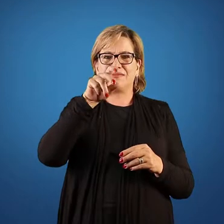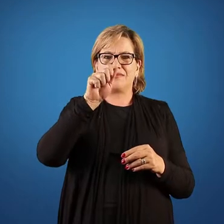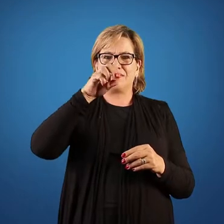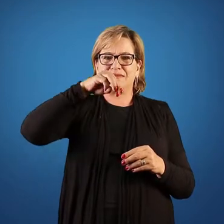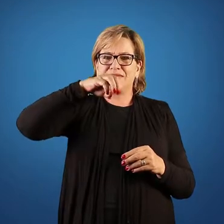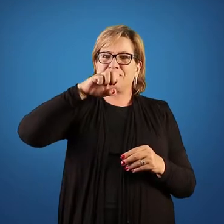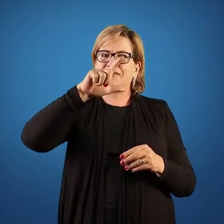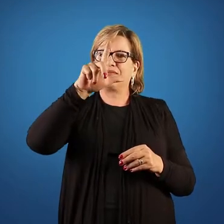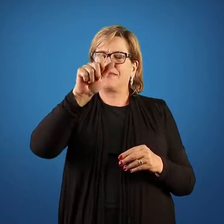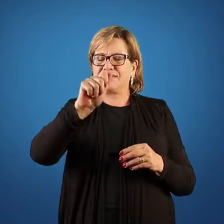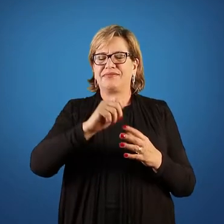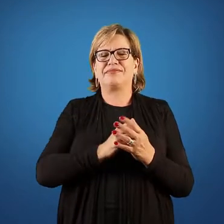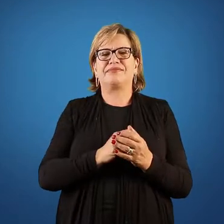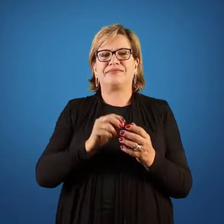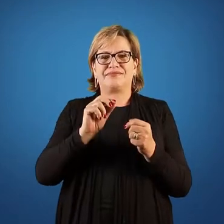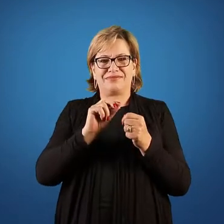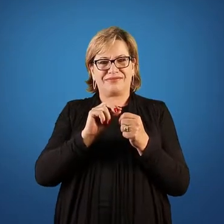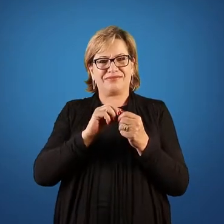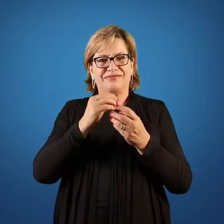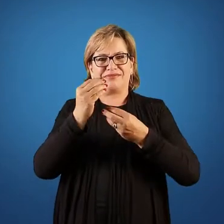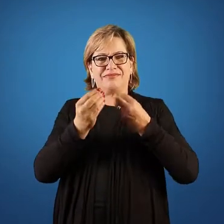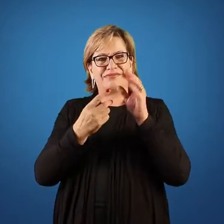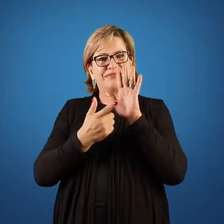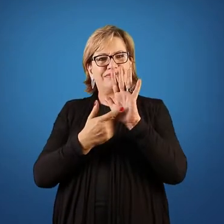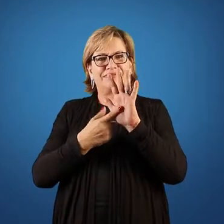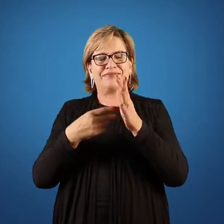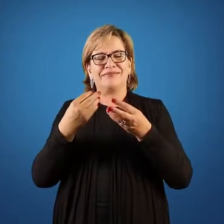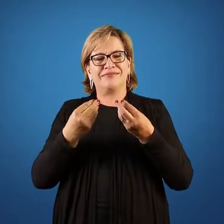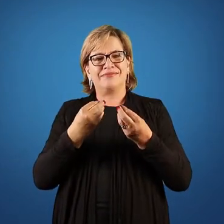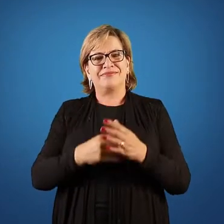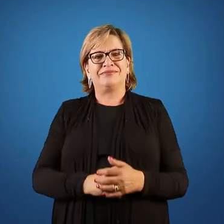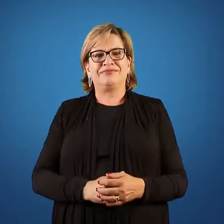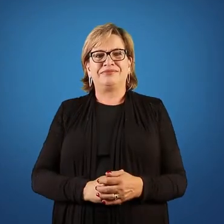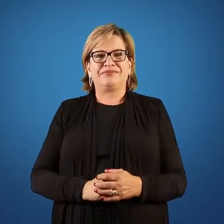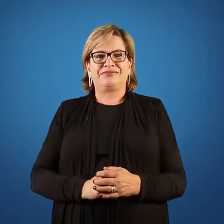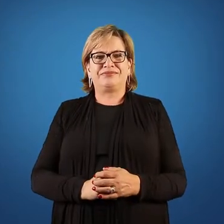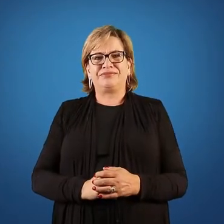acadêmica do curso de Educação Física, para nos ajudar. Então,